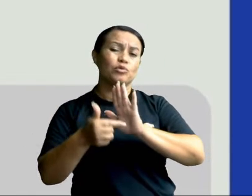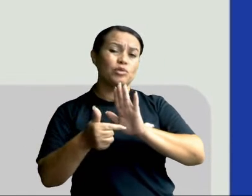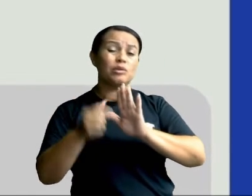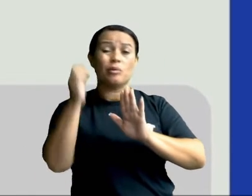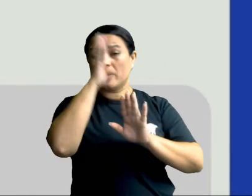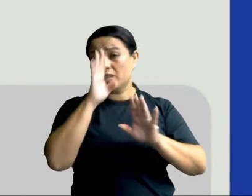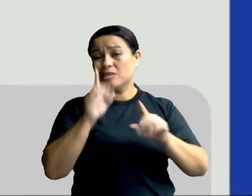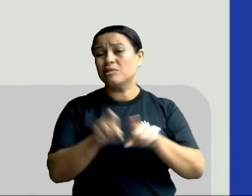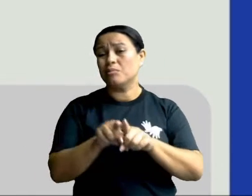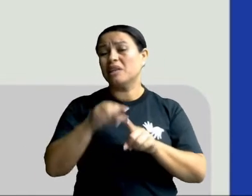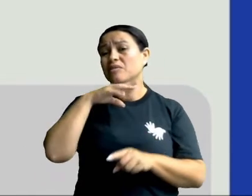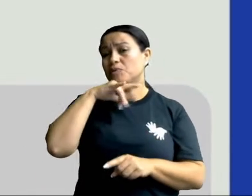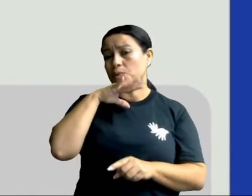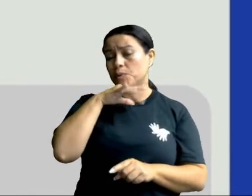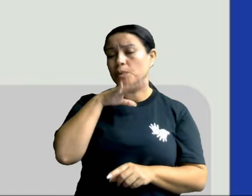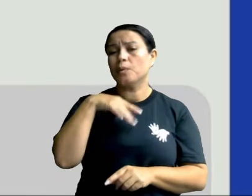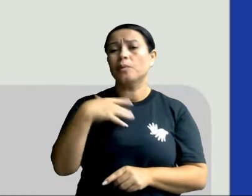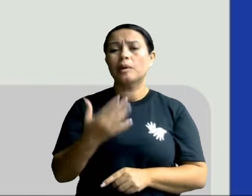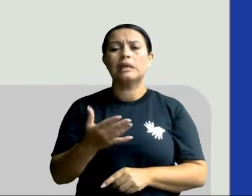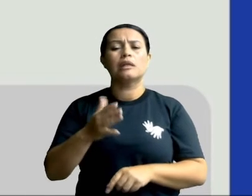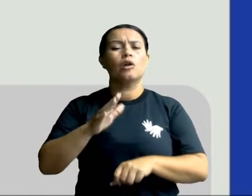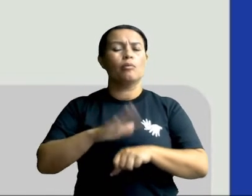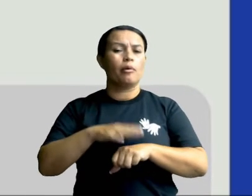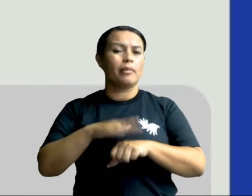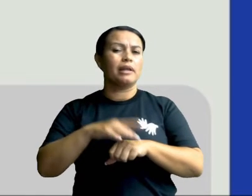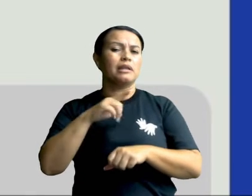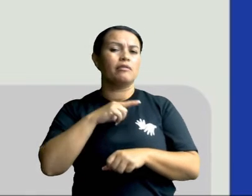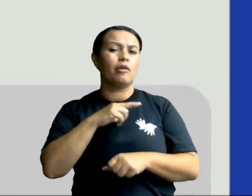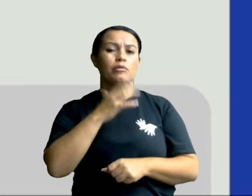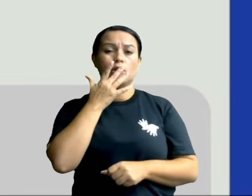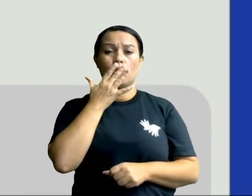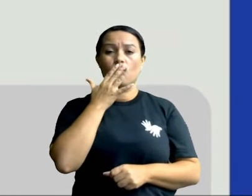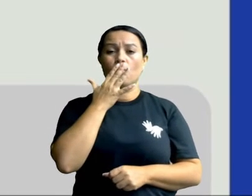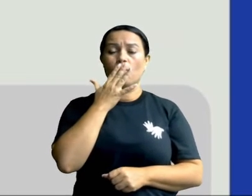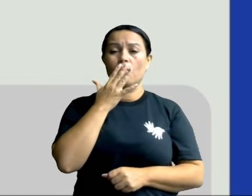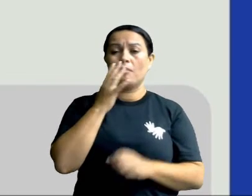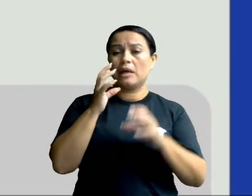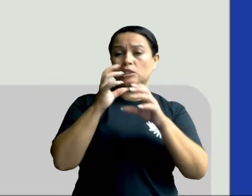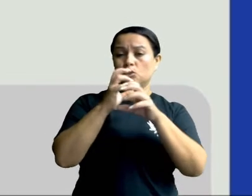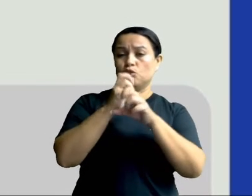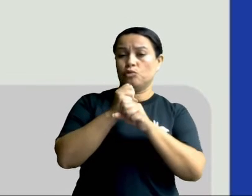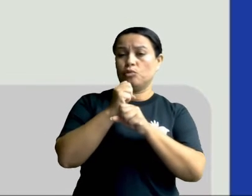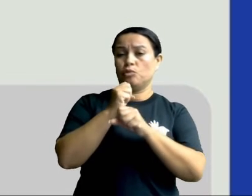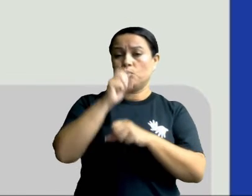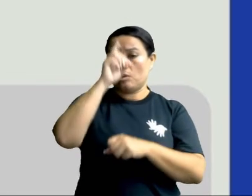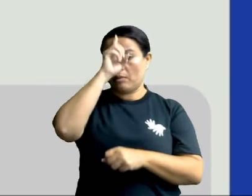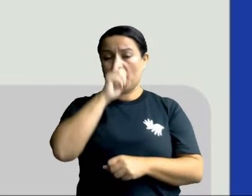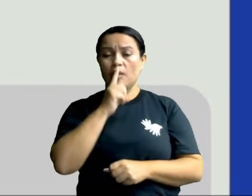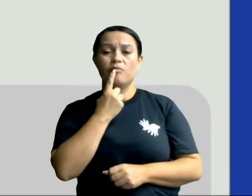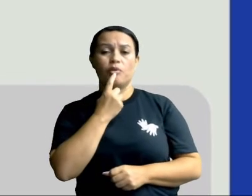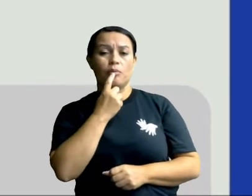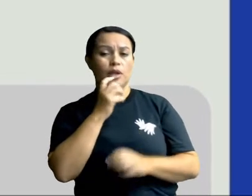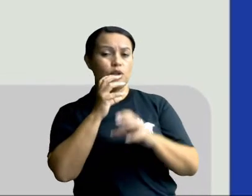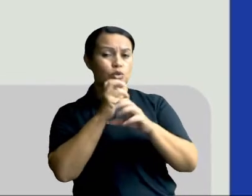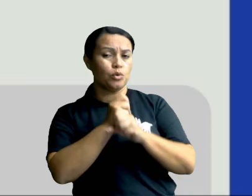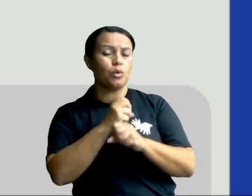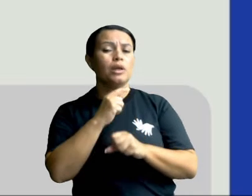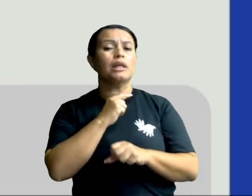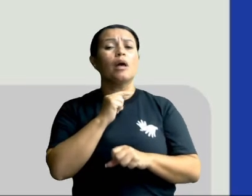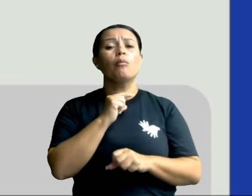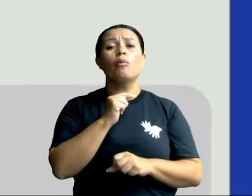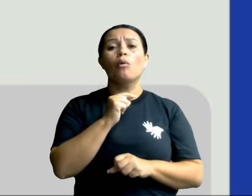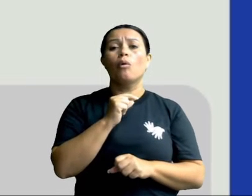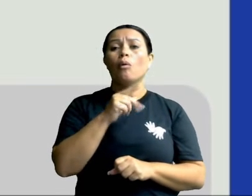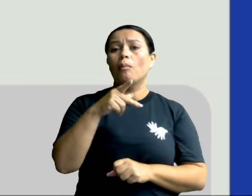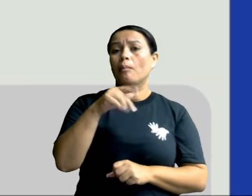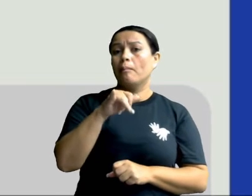naquele ano. E a partir do momento que nós vamos ter os tons mais escuros, saindo do amarelo para o vermelho escuro, nós vamos ter um